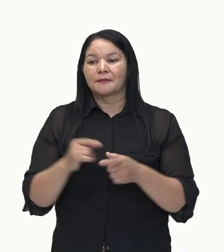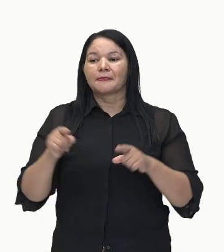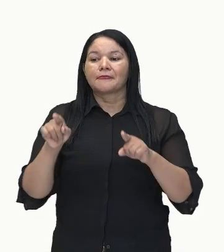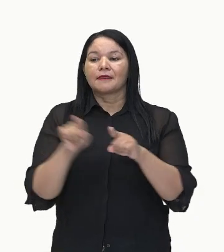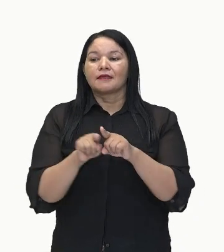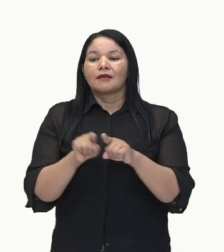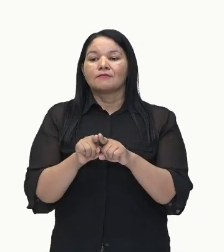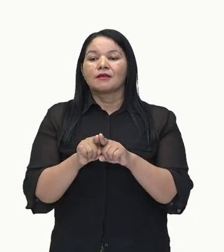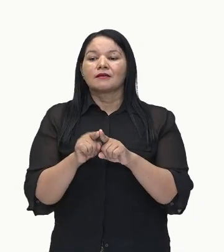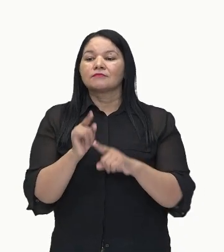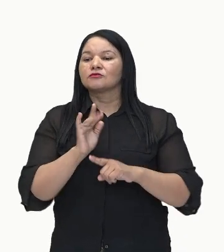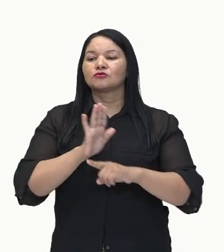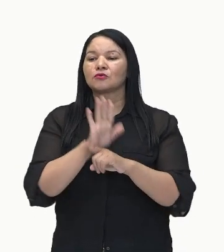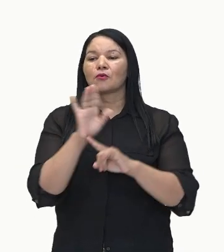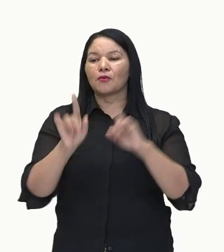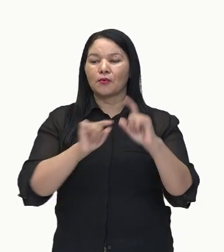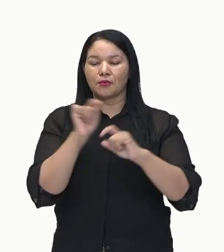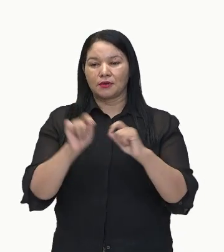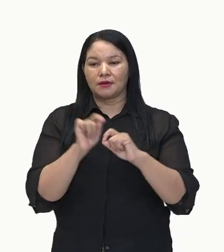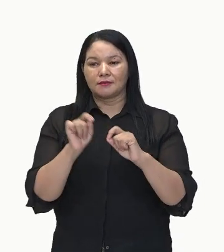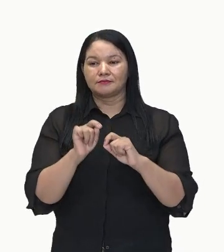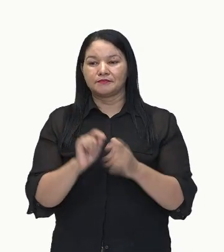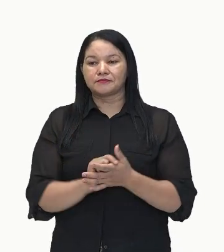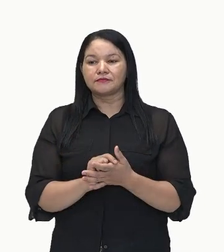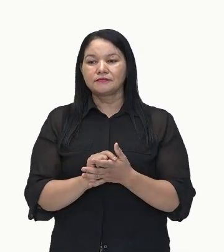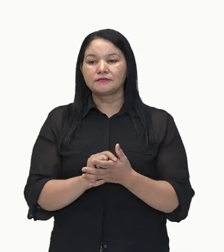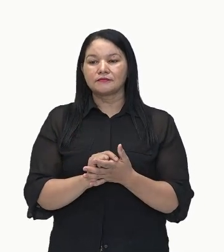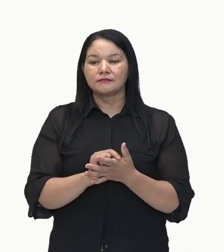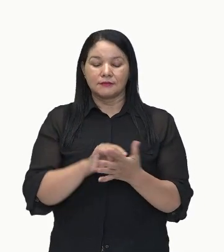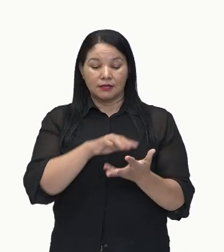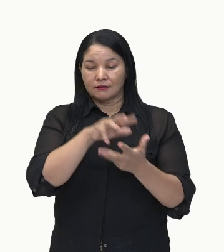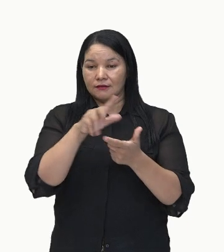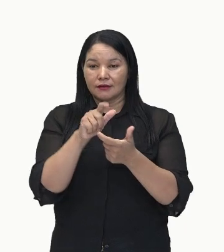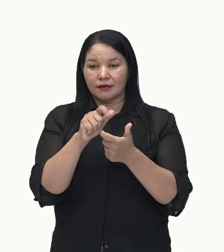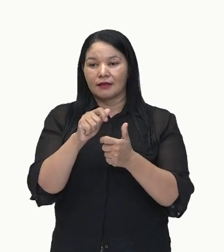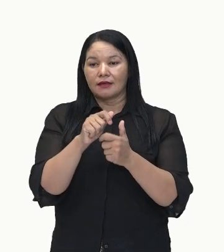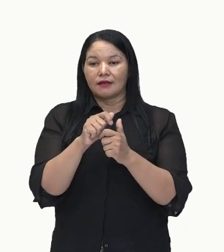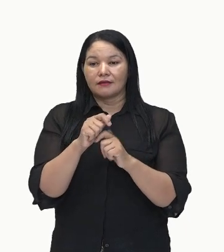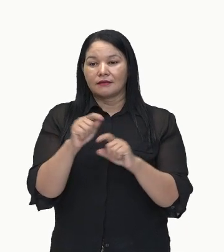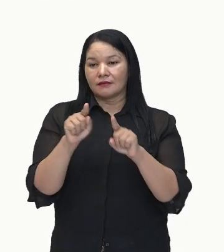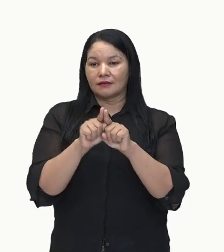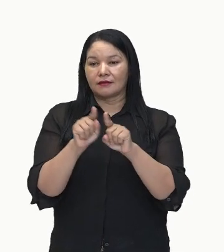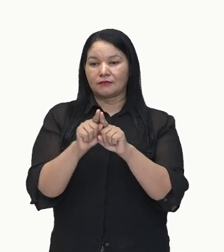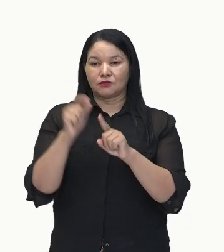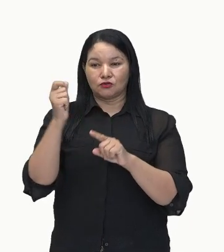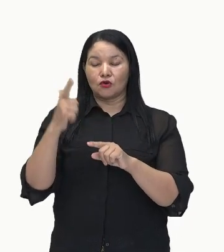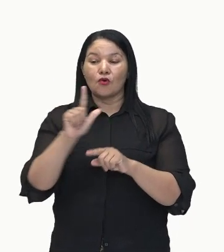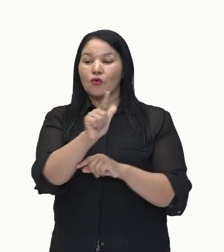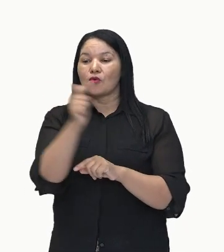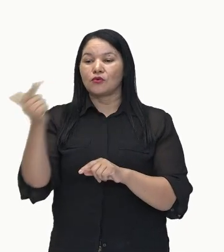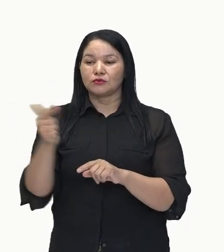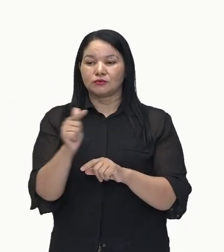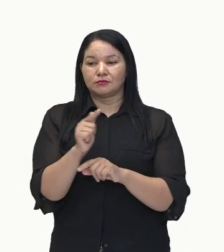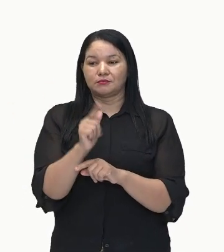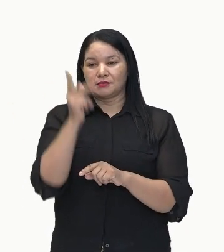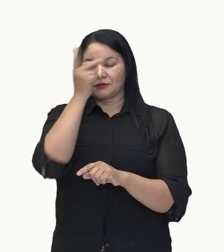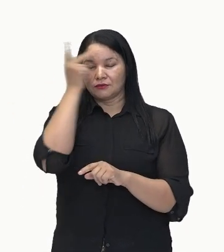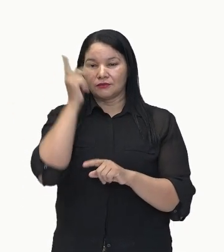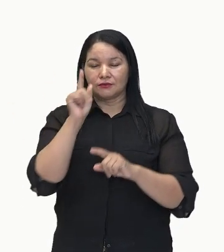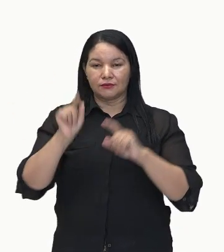gravitam em torno daqueles sóis e morredouros. A outra espécie é formada pelos que